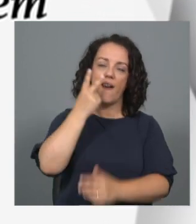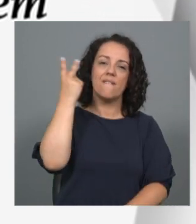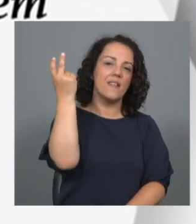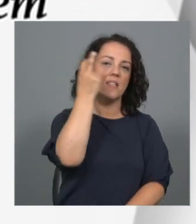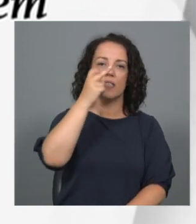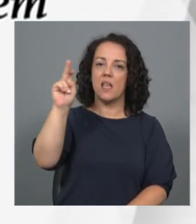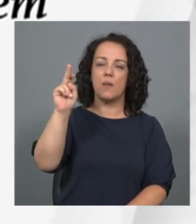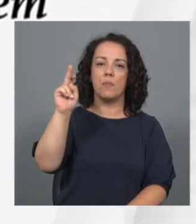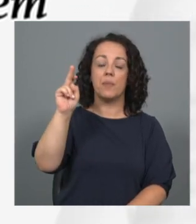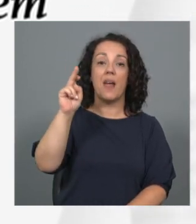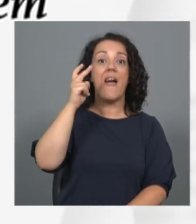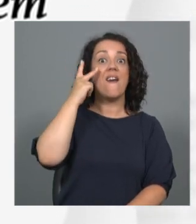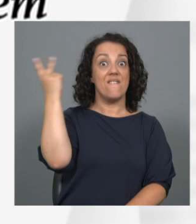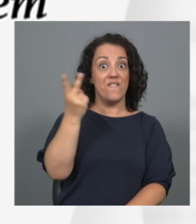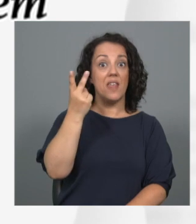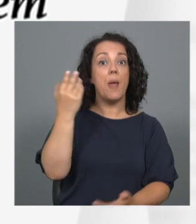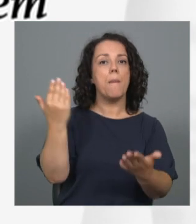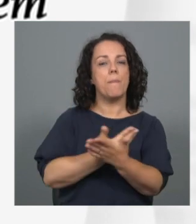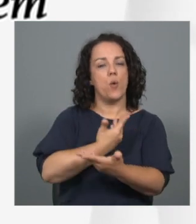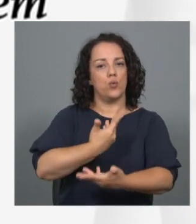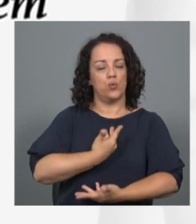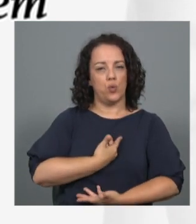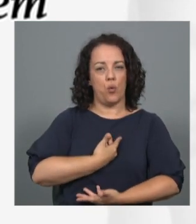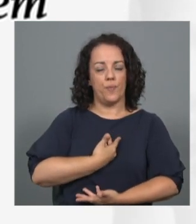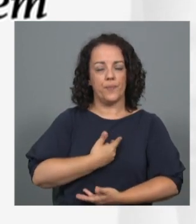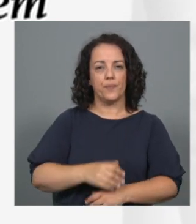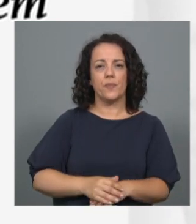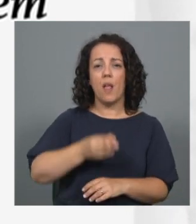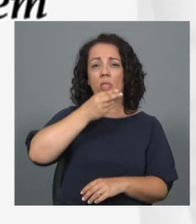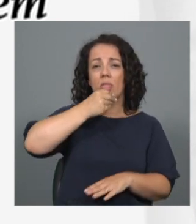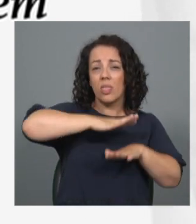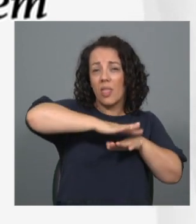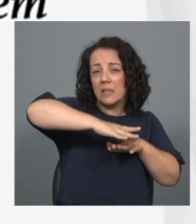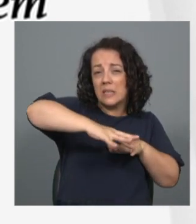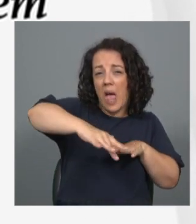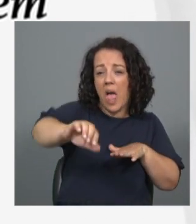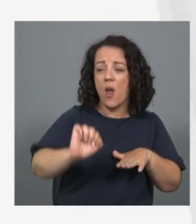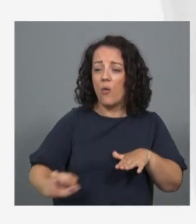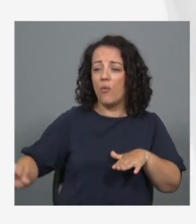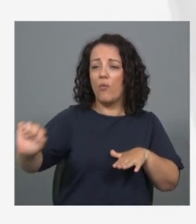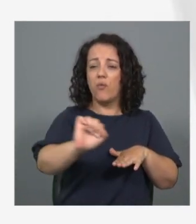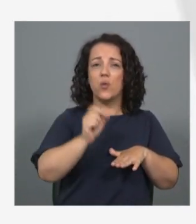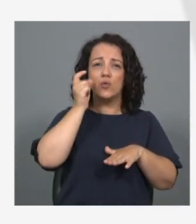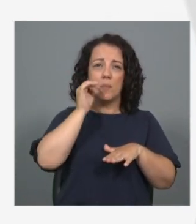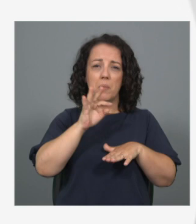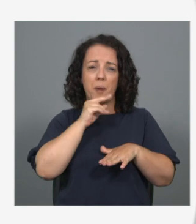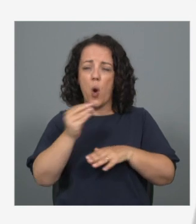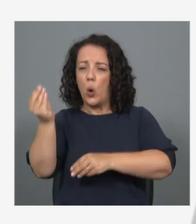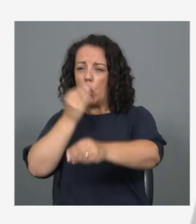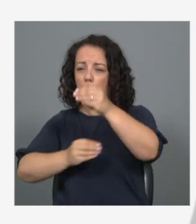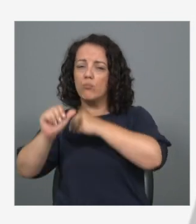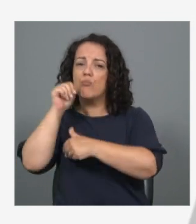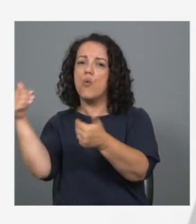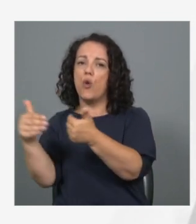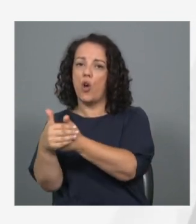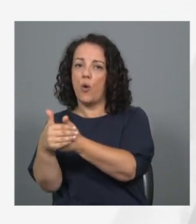sou o pão da vida. No deserto, os vossos pais comeram o maná e morreram. Mas este